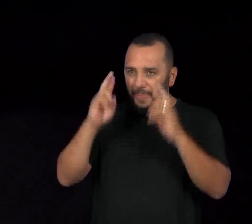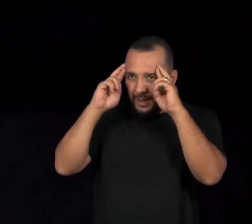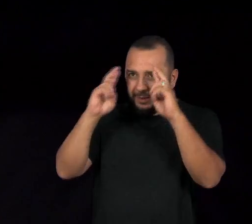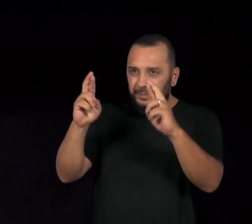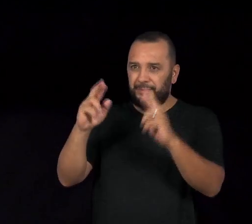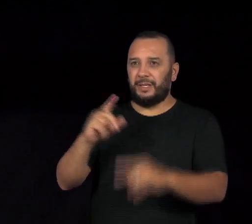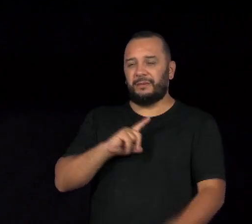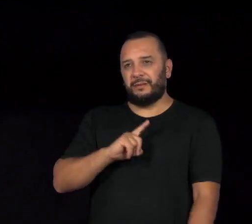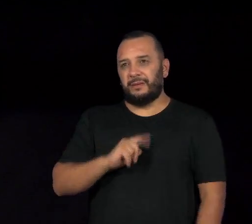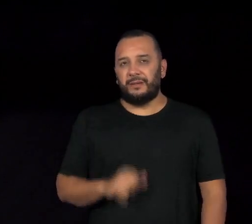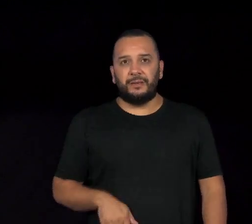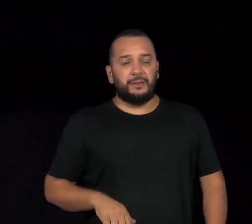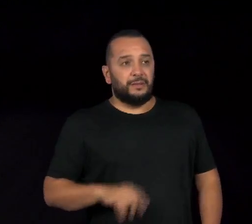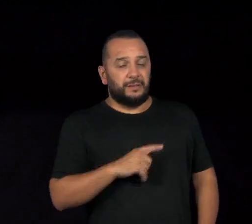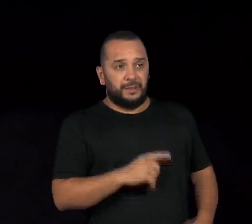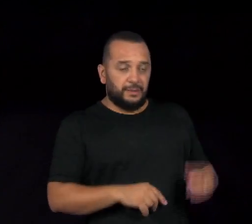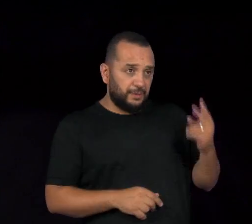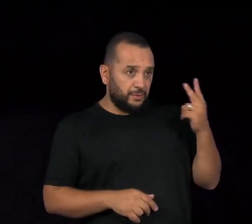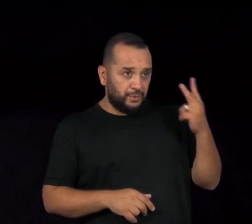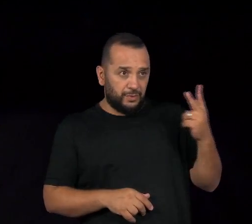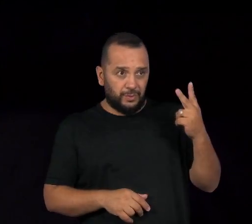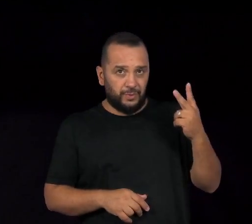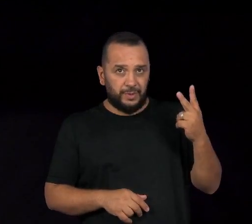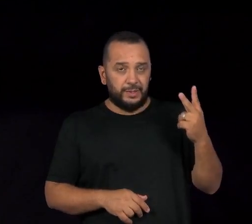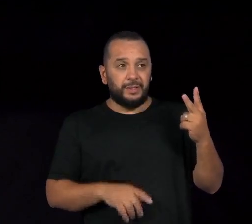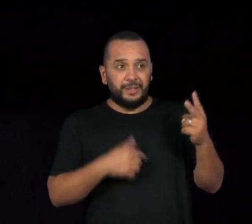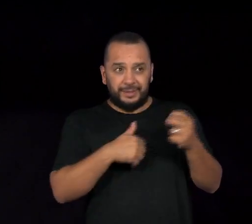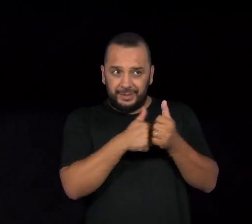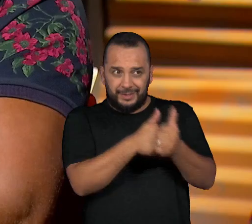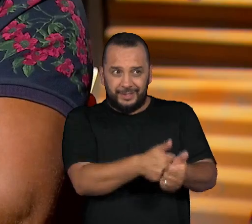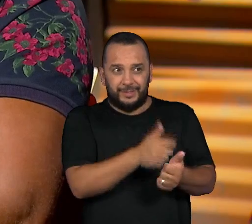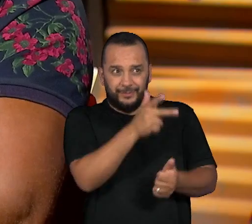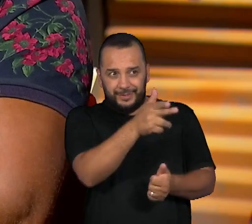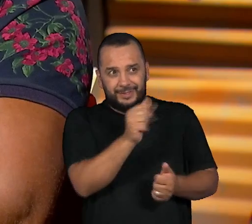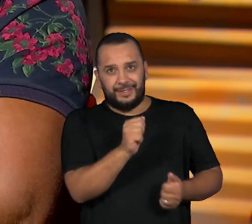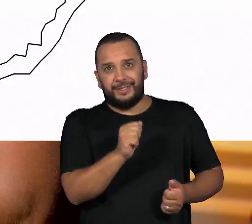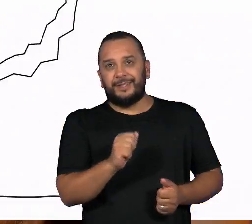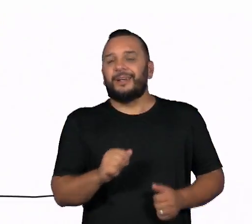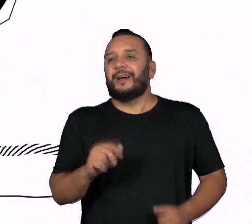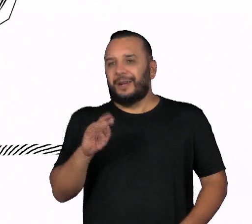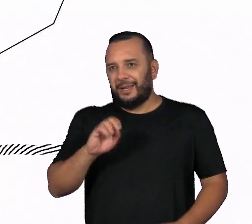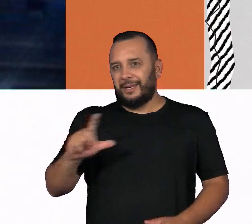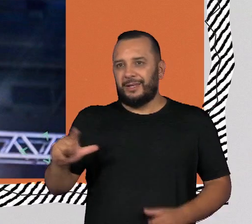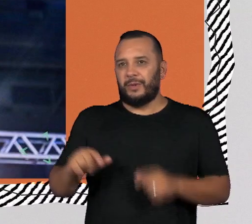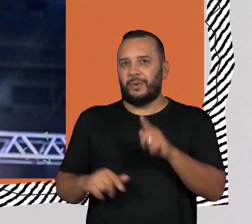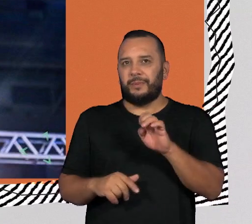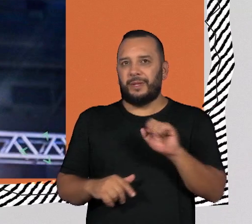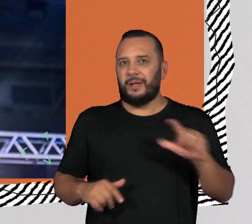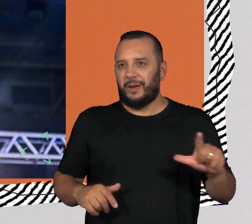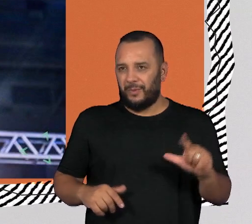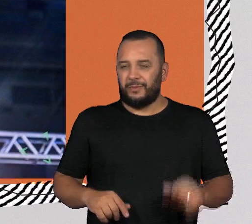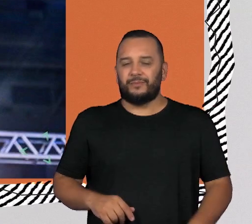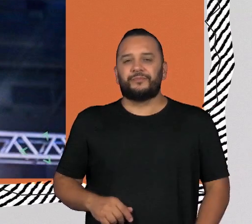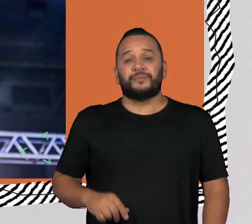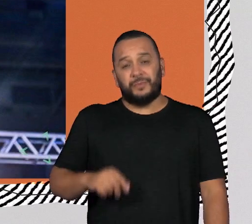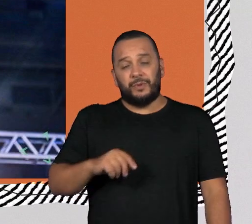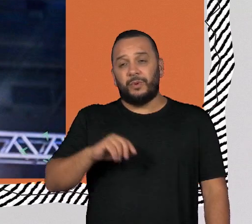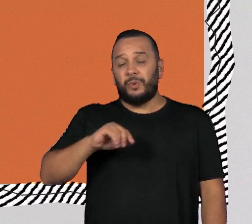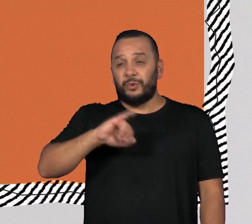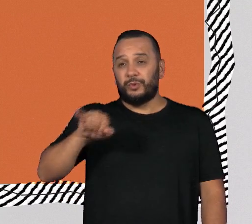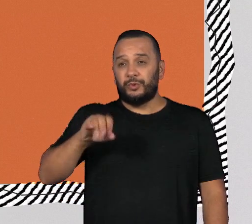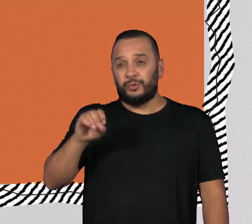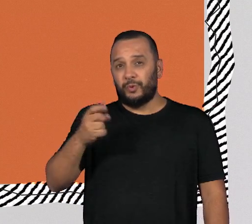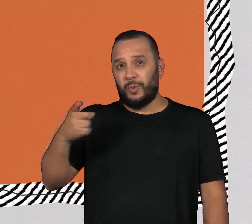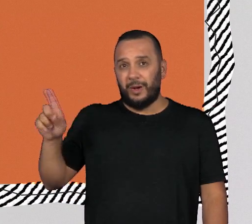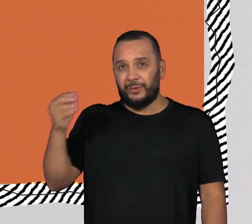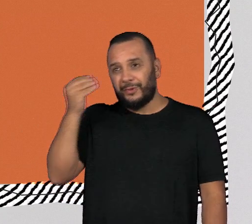tem 2 aí que estão seguindo seus passos, né? Tem, Calil e Gabriel. O João eu tô tentando, mas